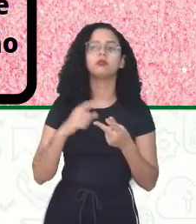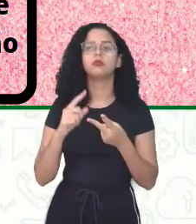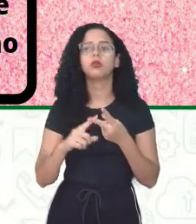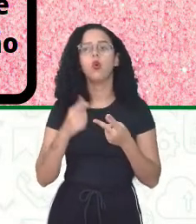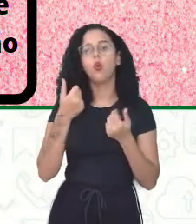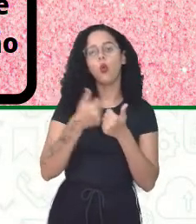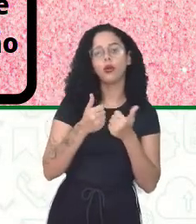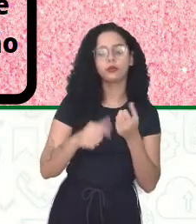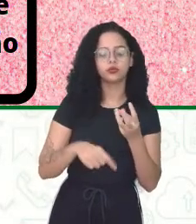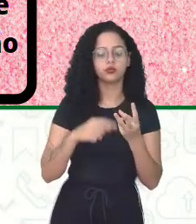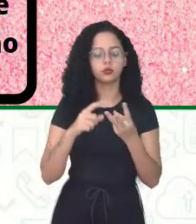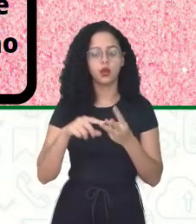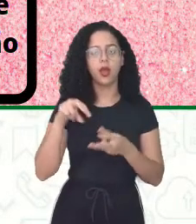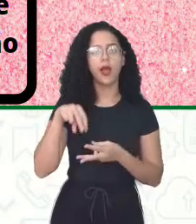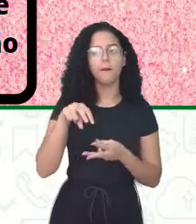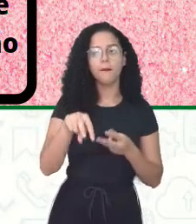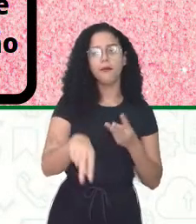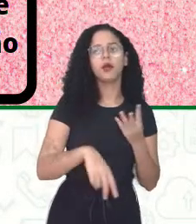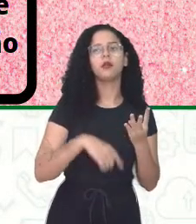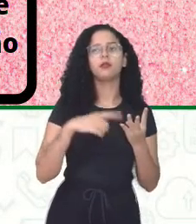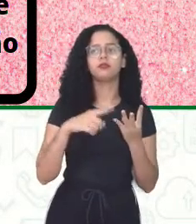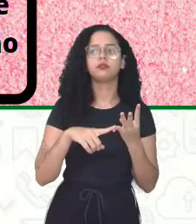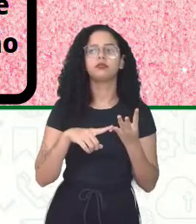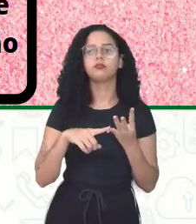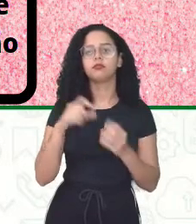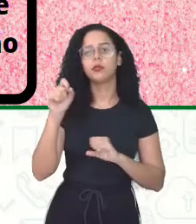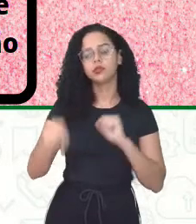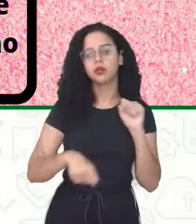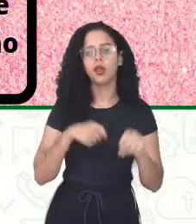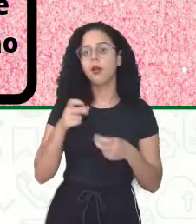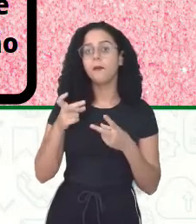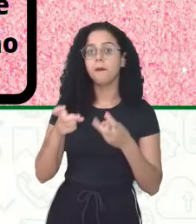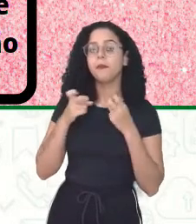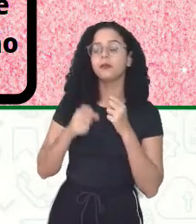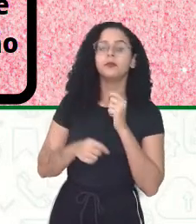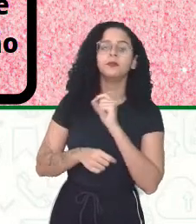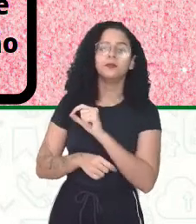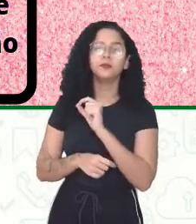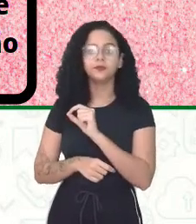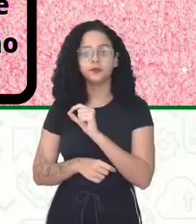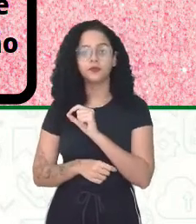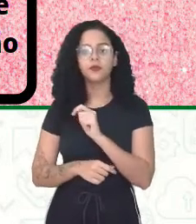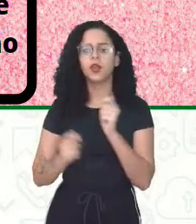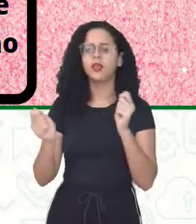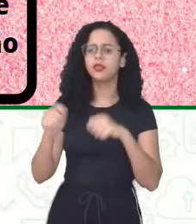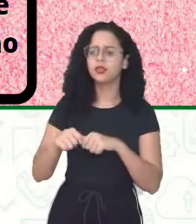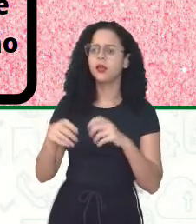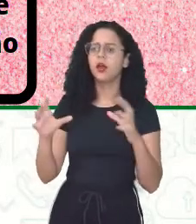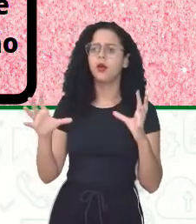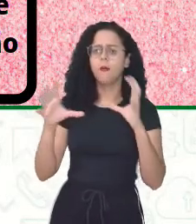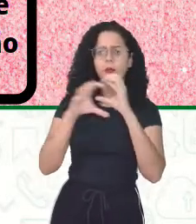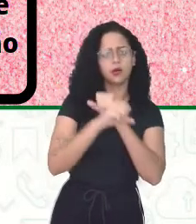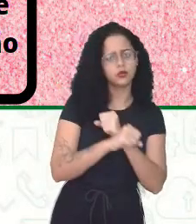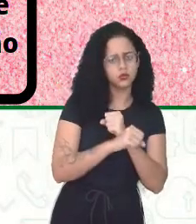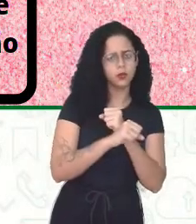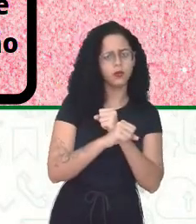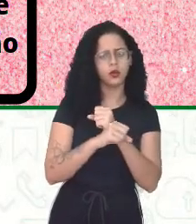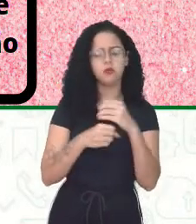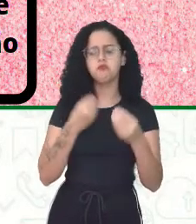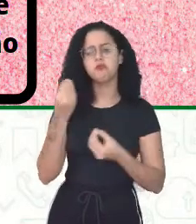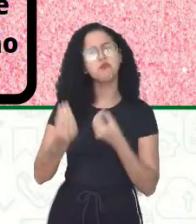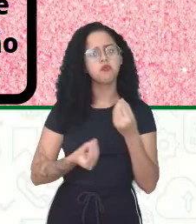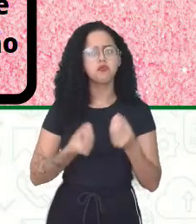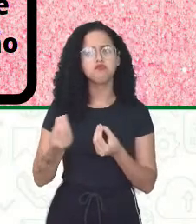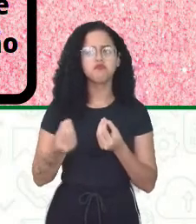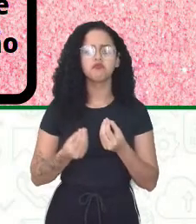né, que são 8, você percebe que dá para você somar, né?